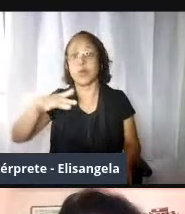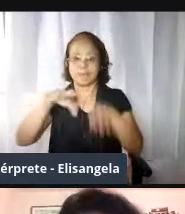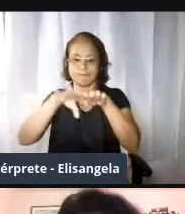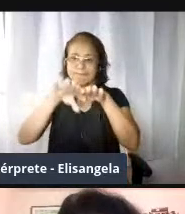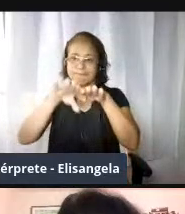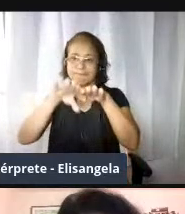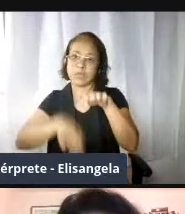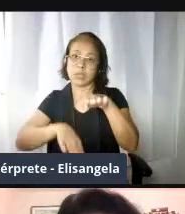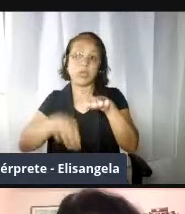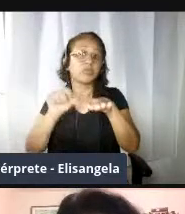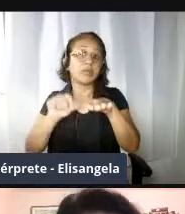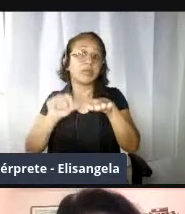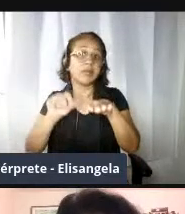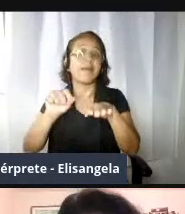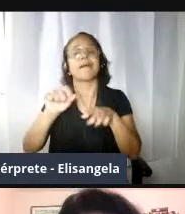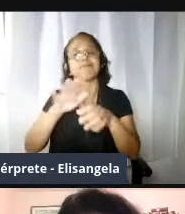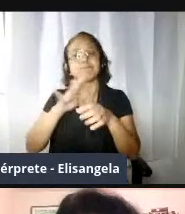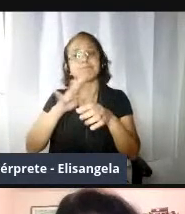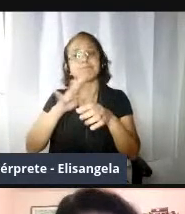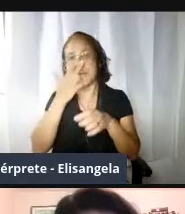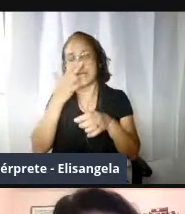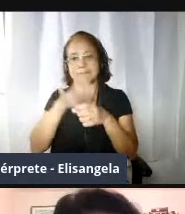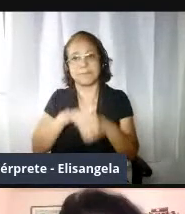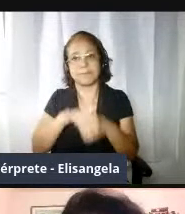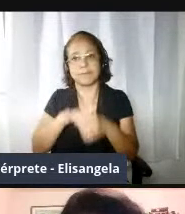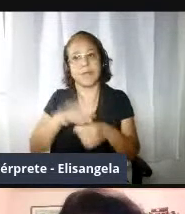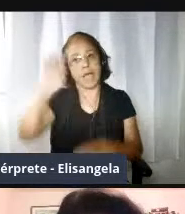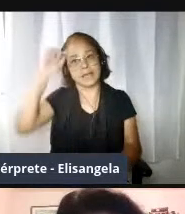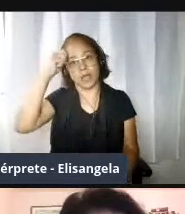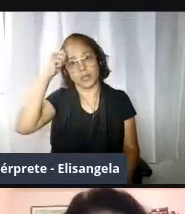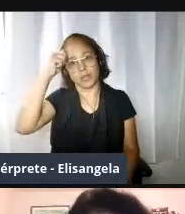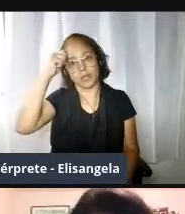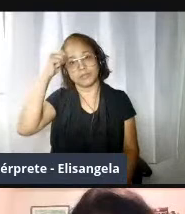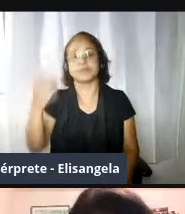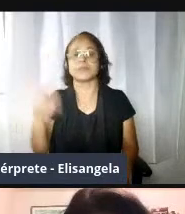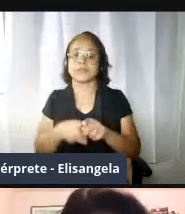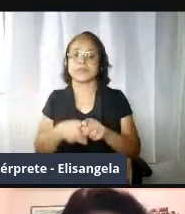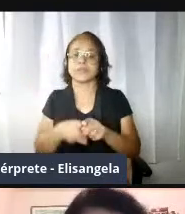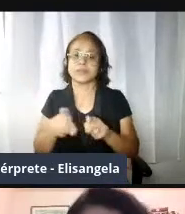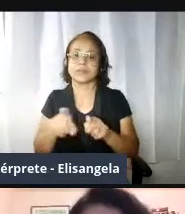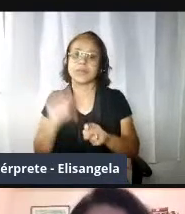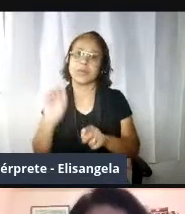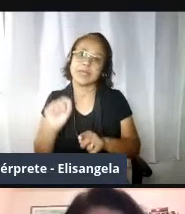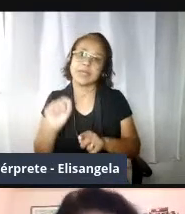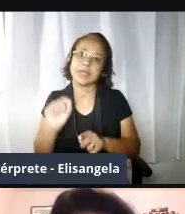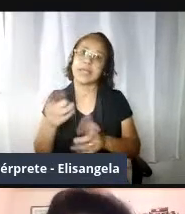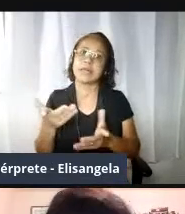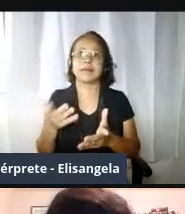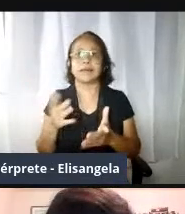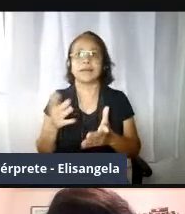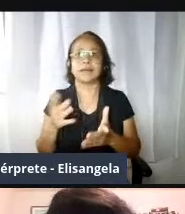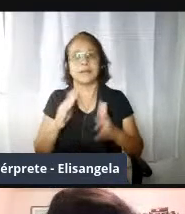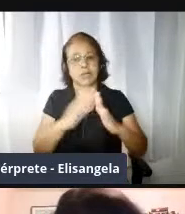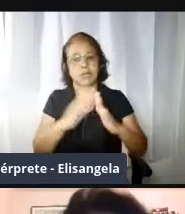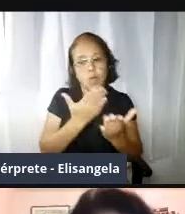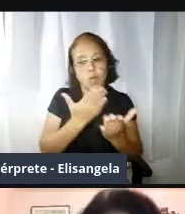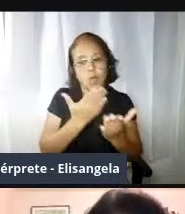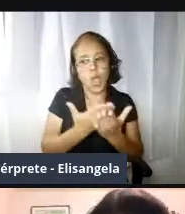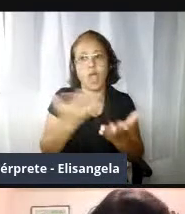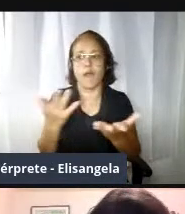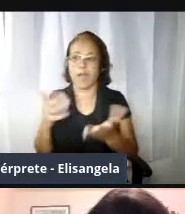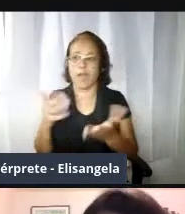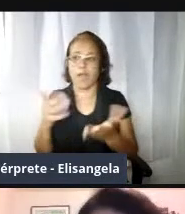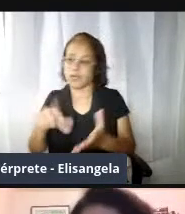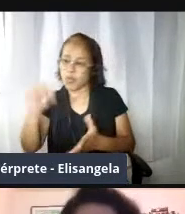para isso é necessário desnaturalizar a educação, a escola e os processos envolvidos no currículo, no, na escolha dos professores,